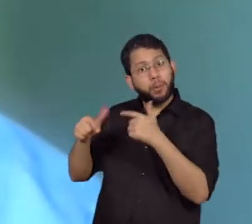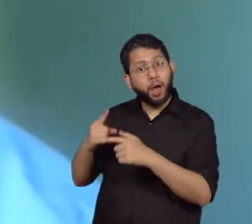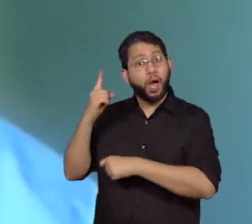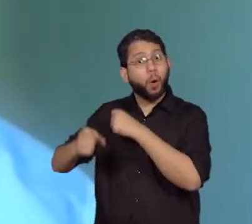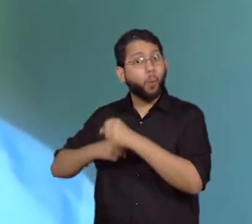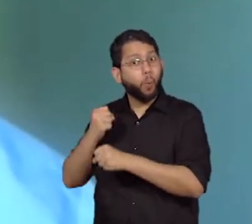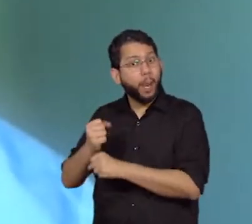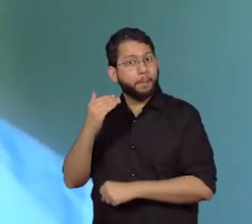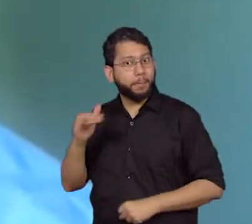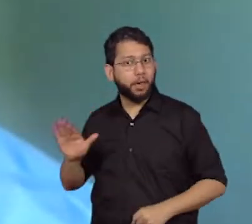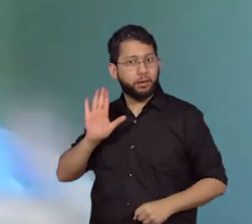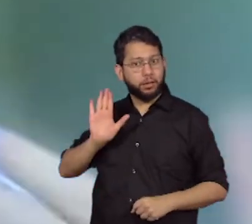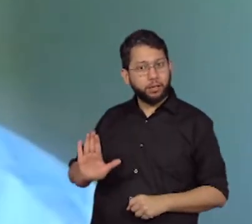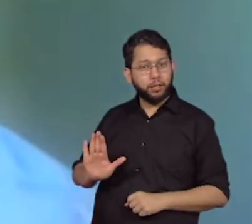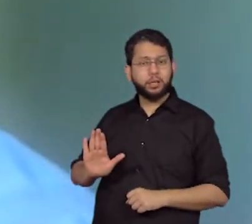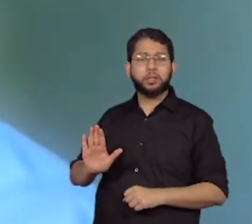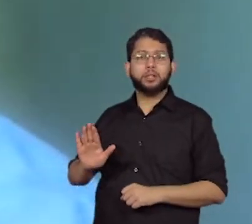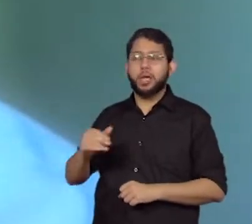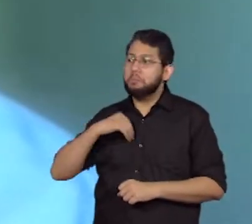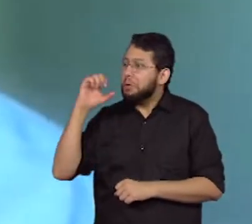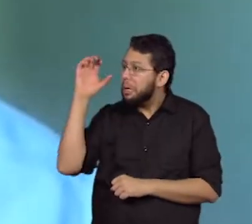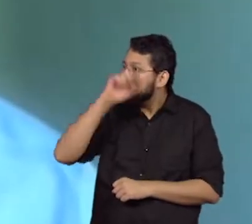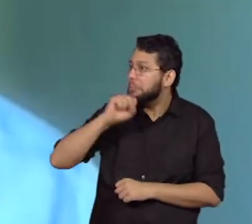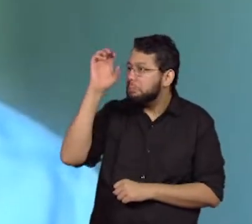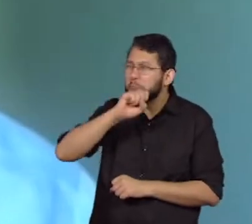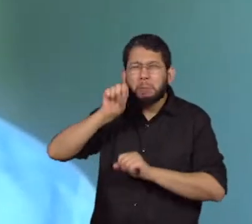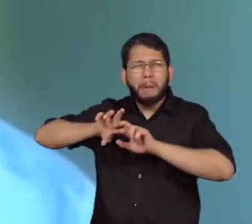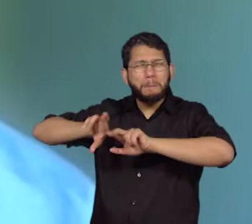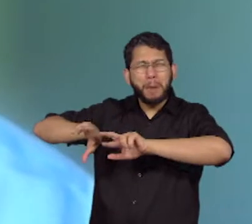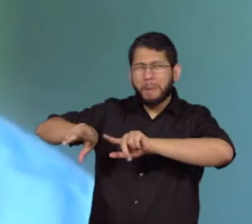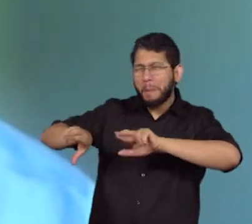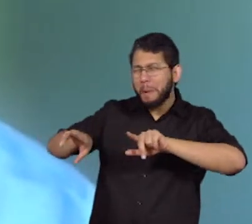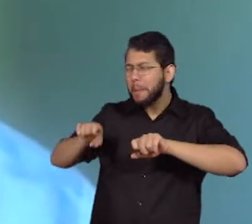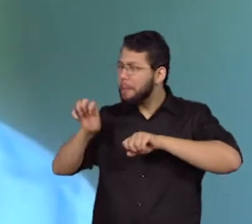Best 2016, 28 anos. Escola.